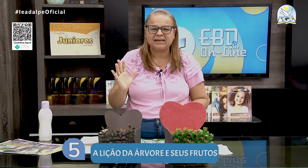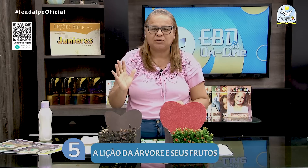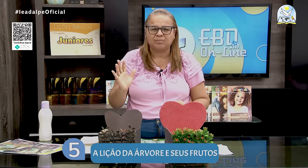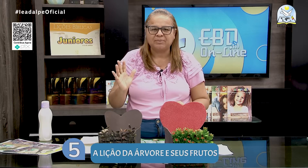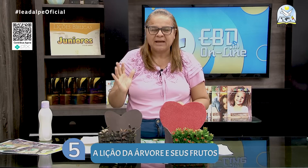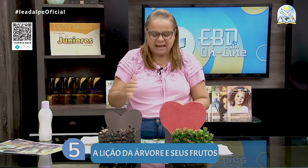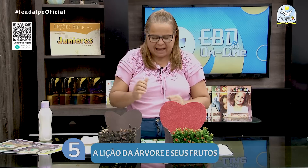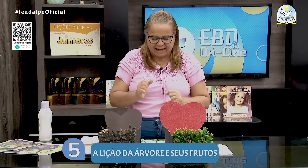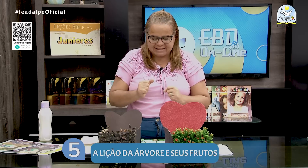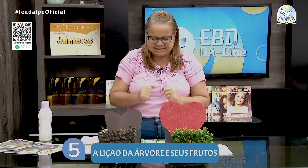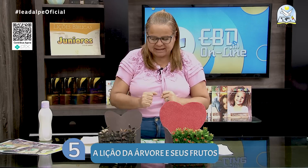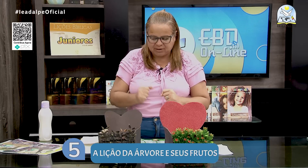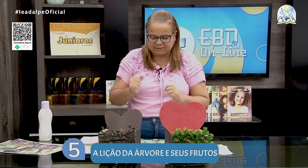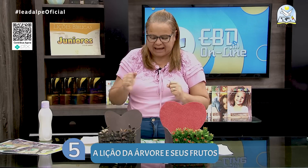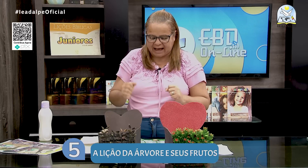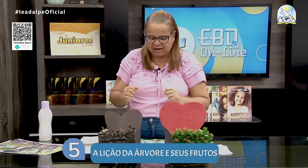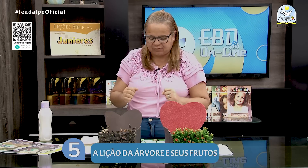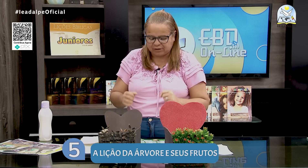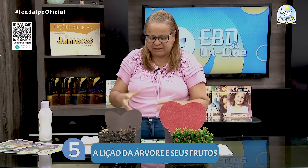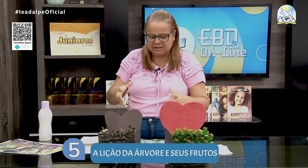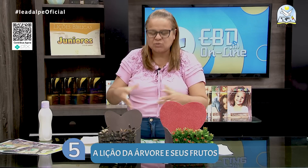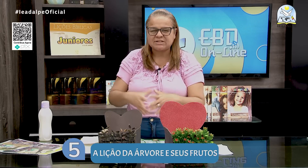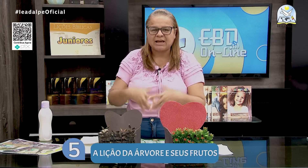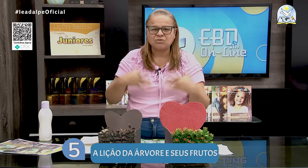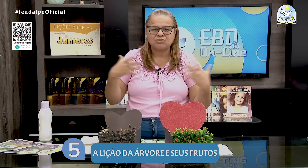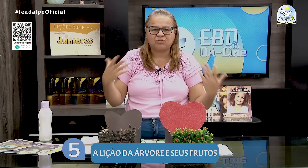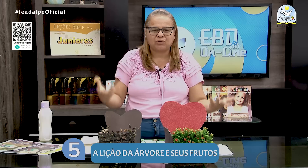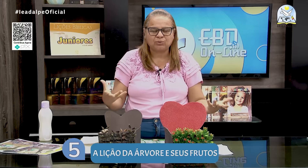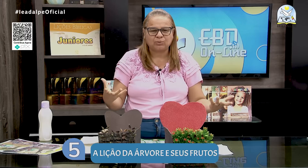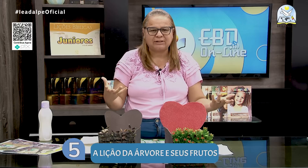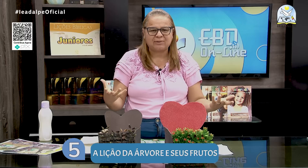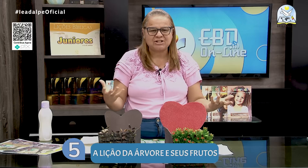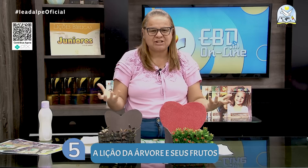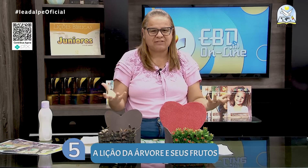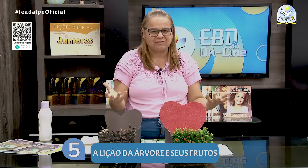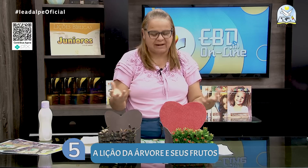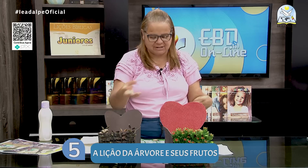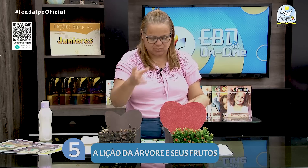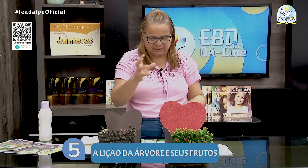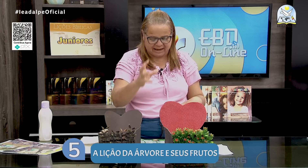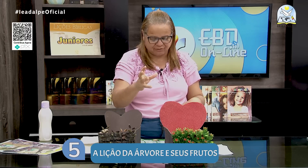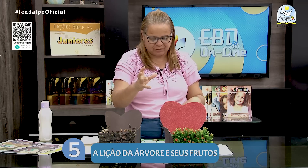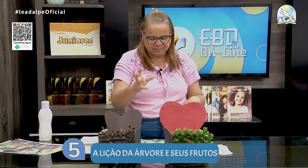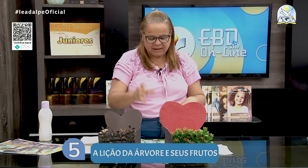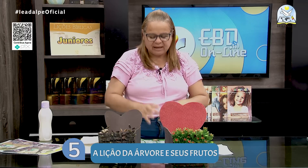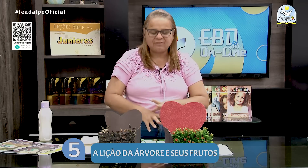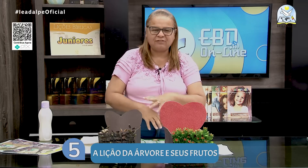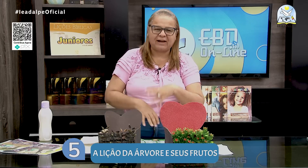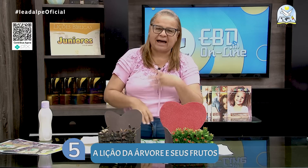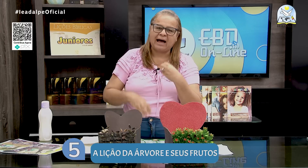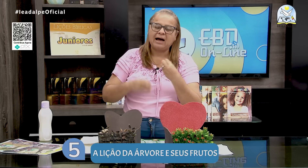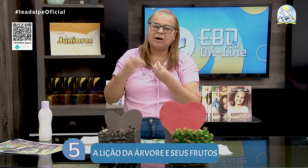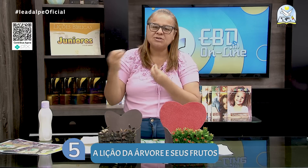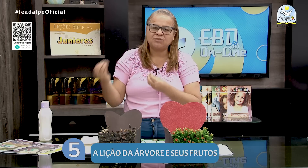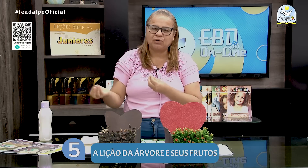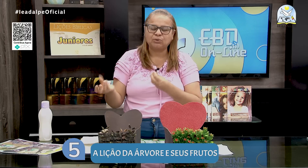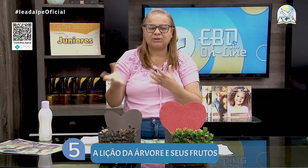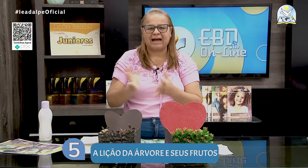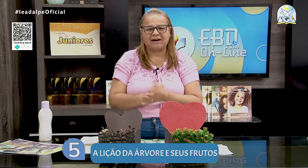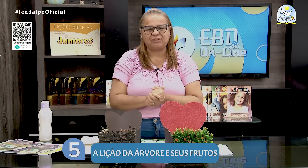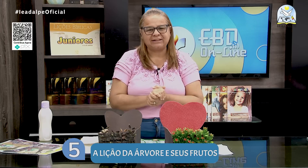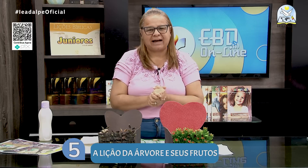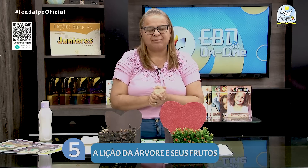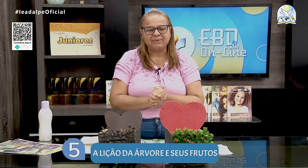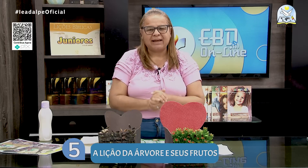número 5 a lição da árvore e os seus fruto Então a gente vai falar sobre árvore e vai falar os